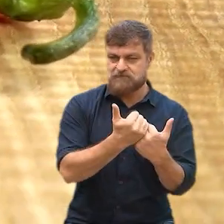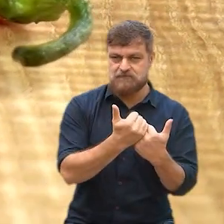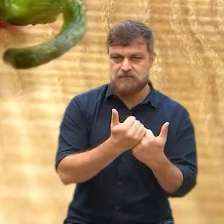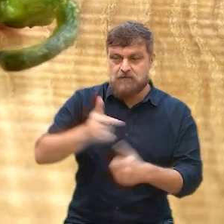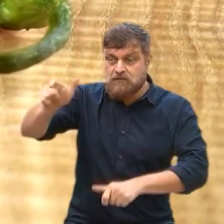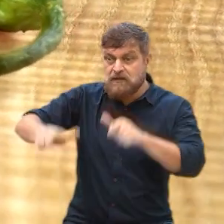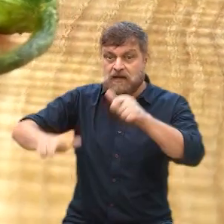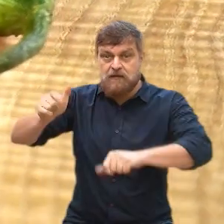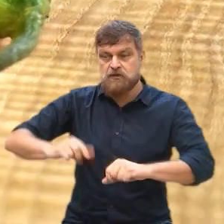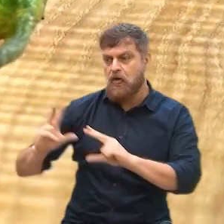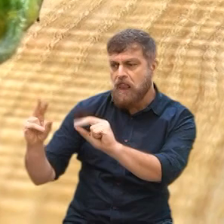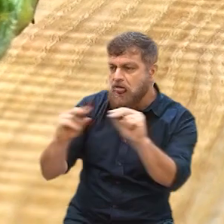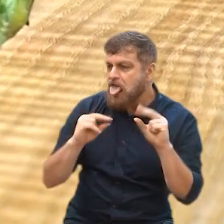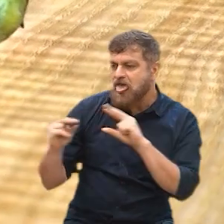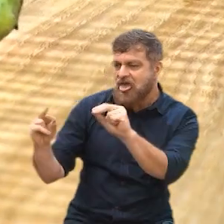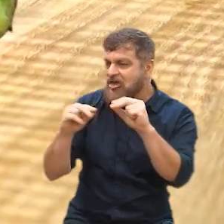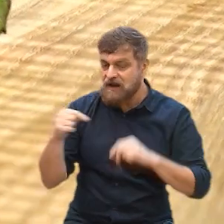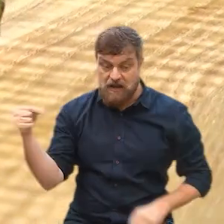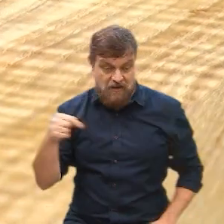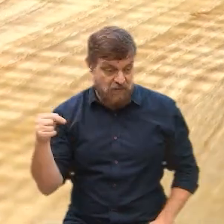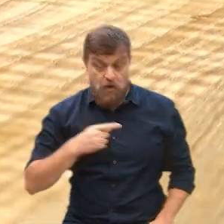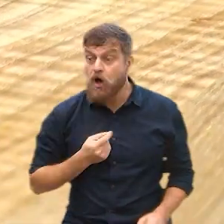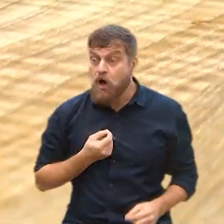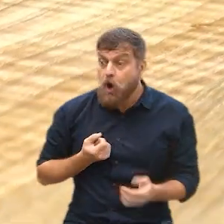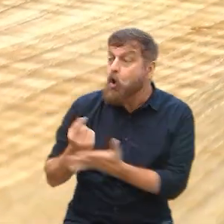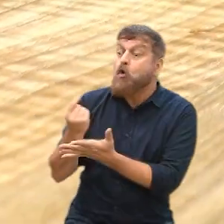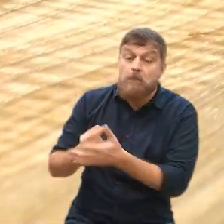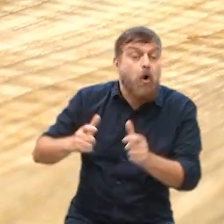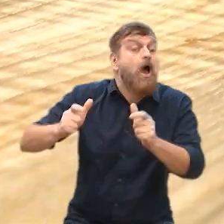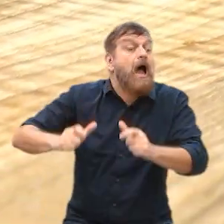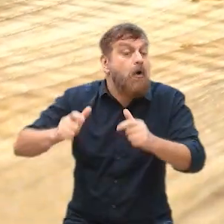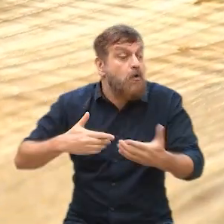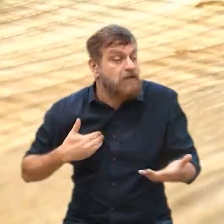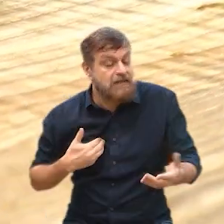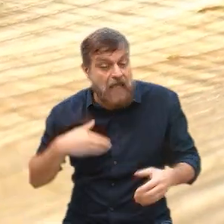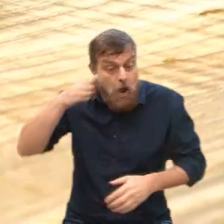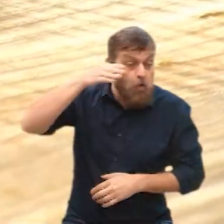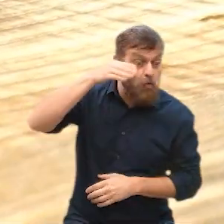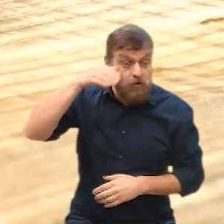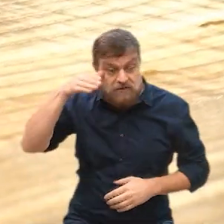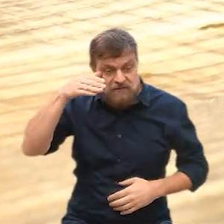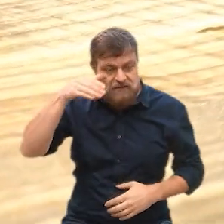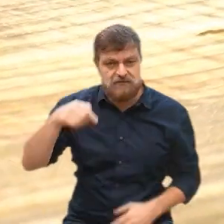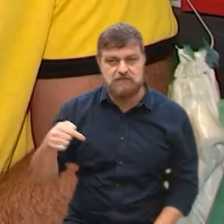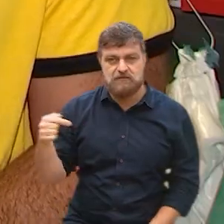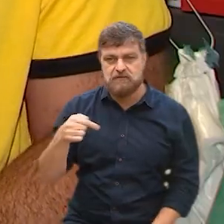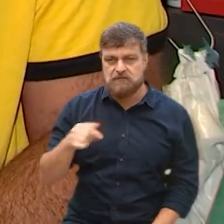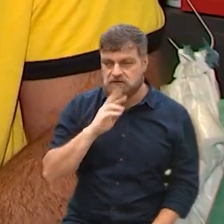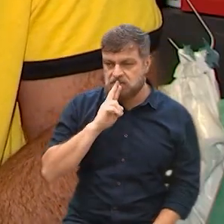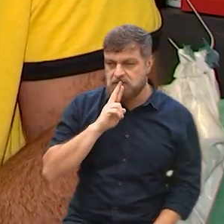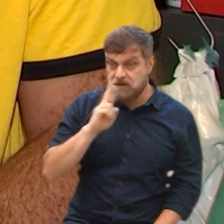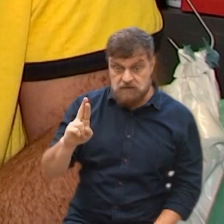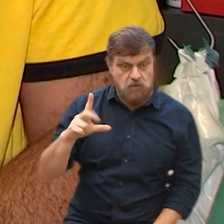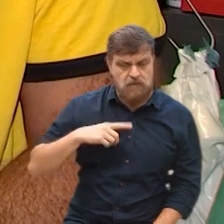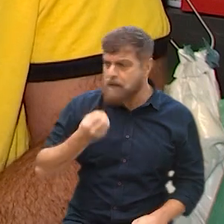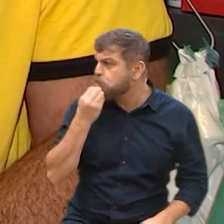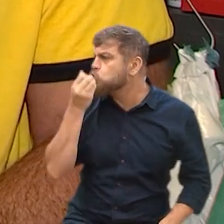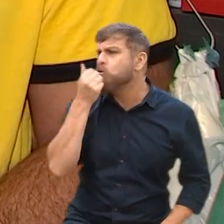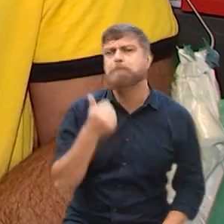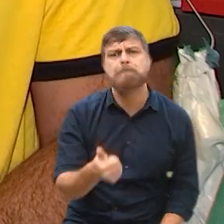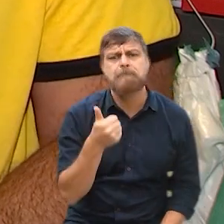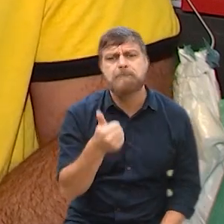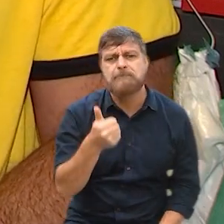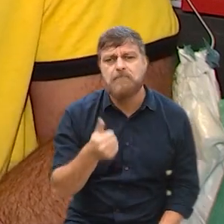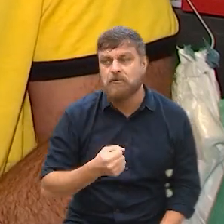comentário é tanto e fica naquela coisa, onde você comprou, de onde veio, como é que você fez. Eu falo, é muito bom,